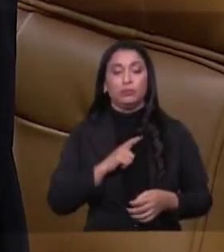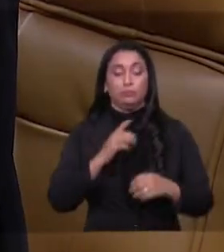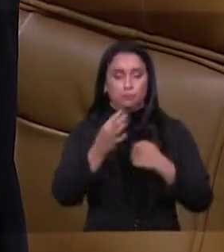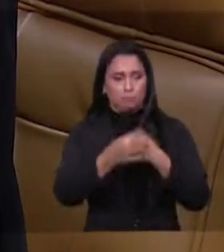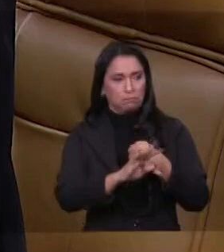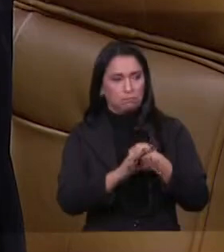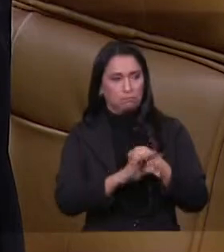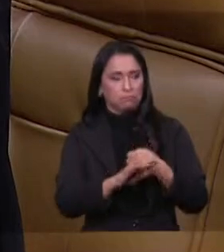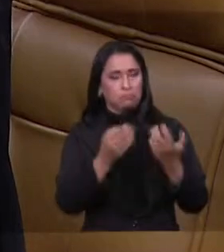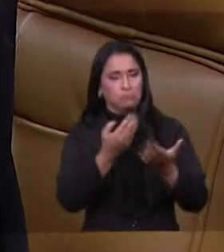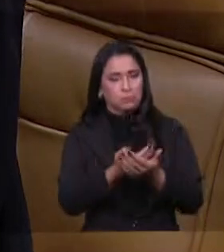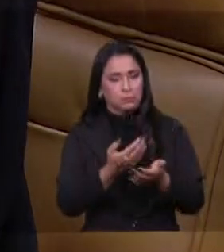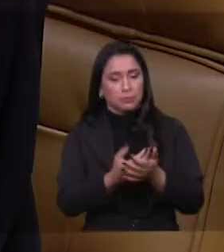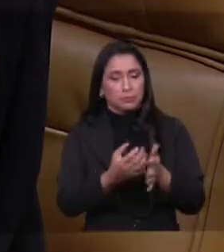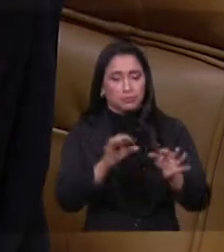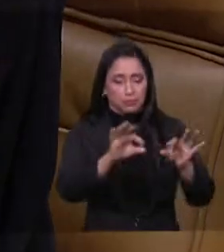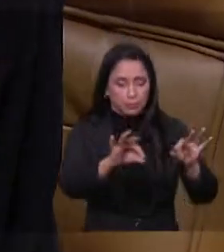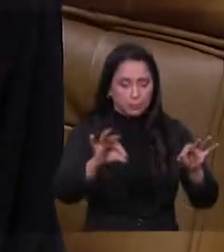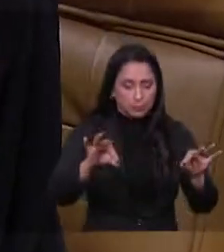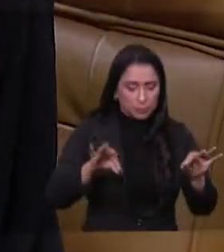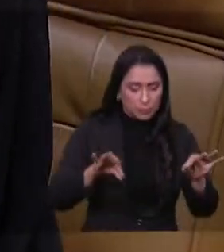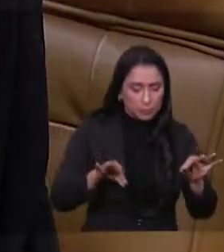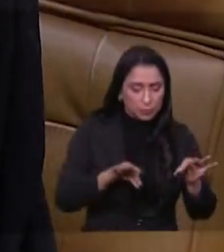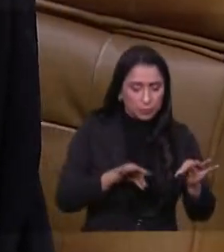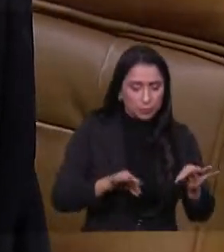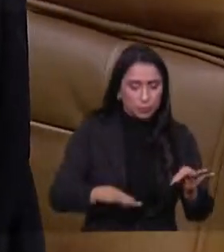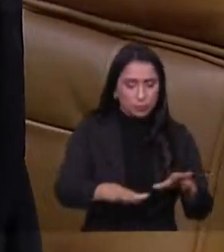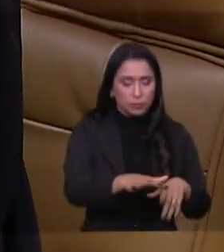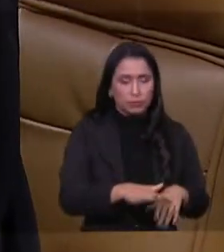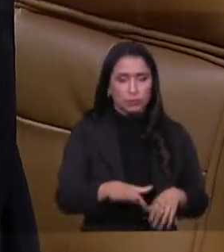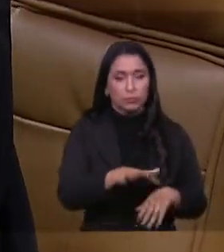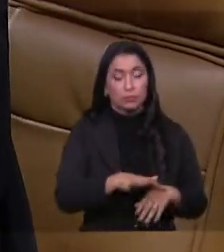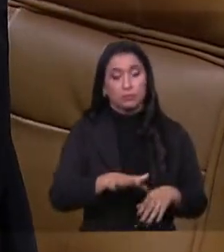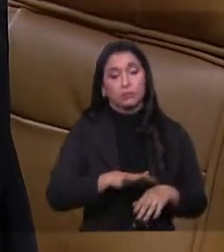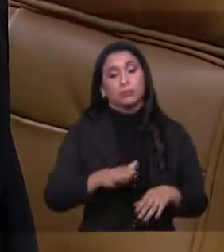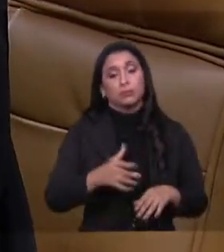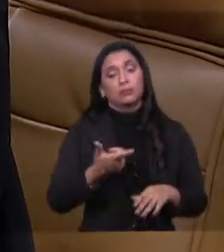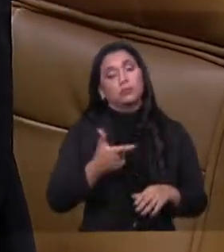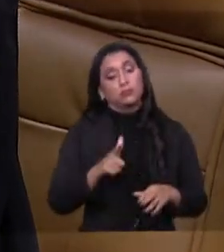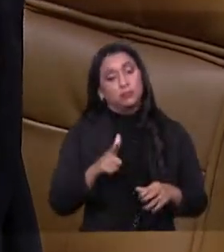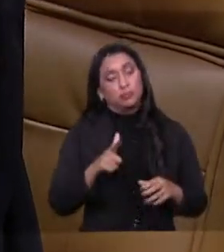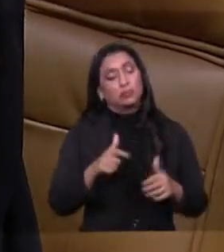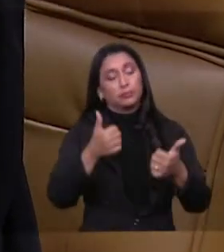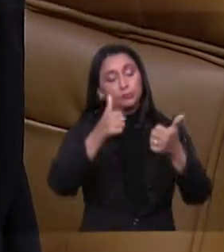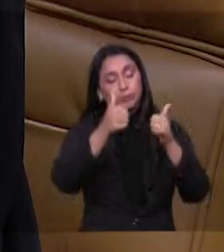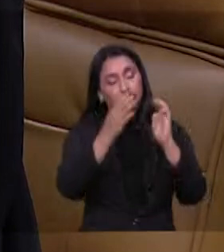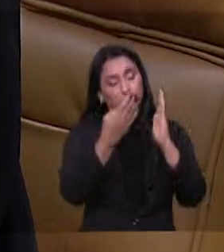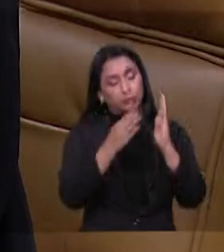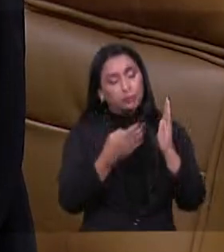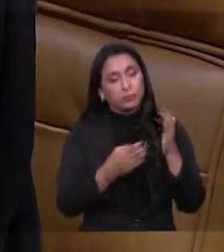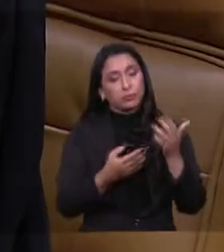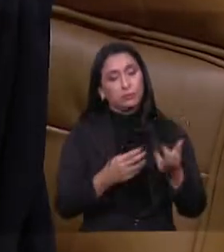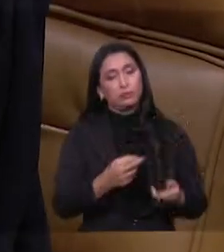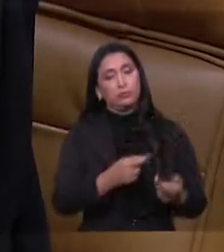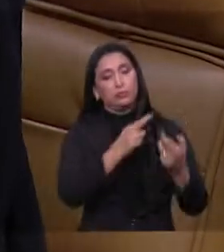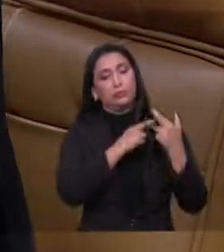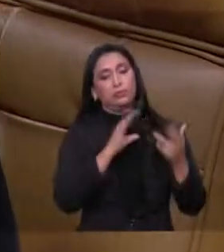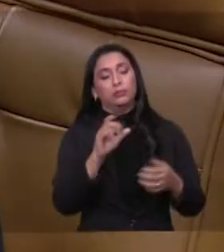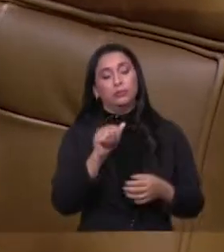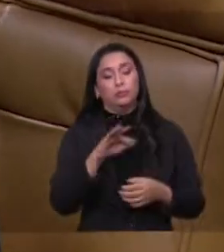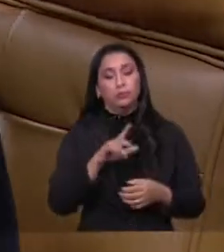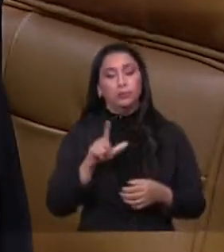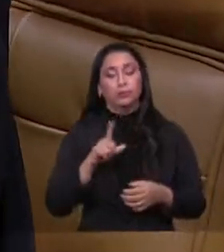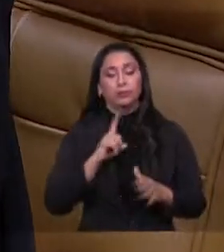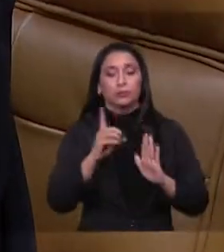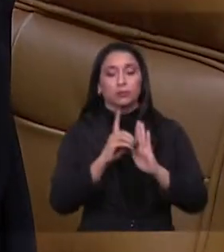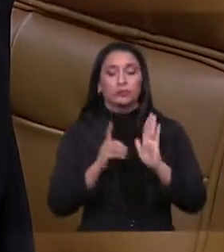técnico, tanto nas demarcações quanto nas demais apurações de responsabilidade civil. Aliás, observe